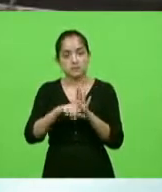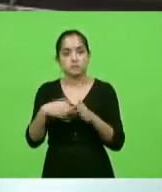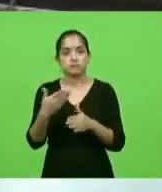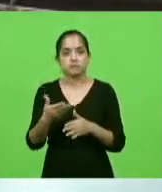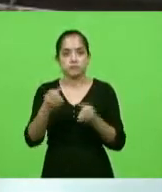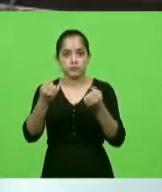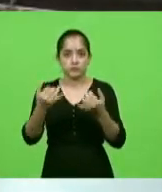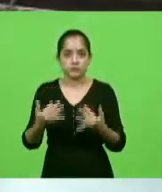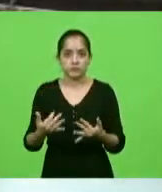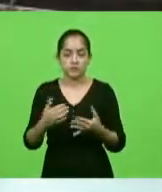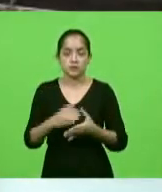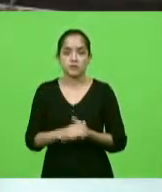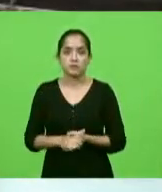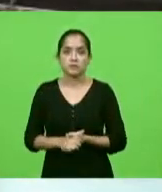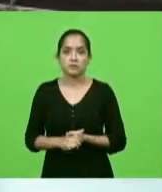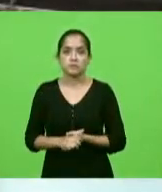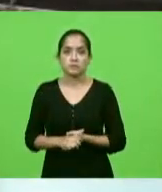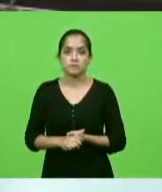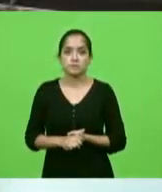mesmas.